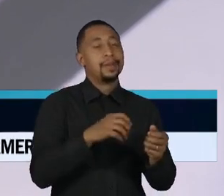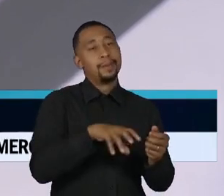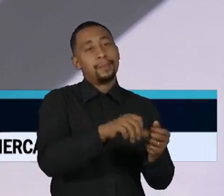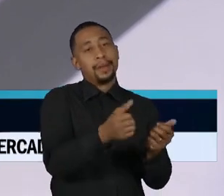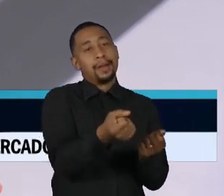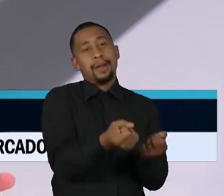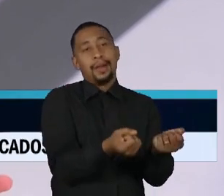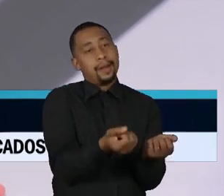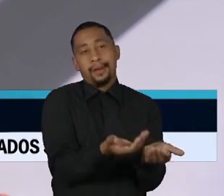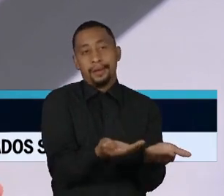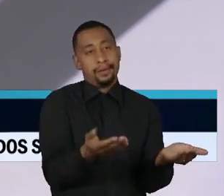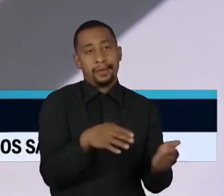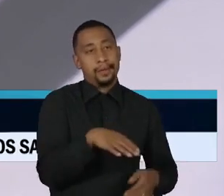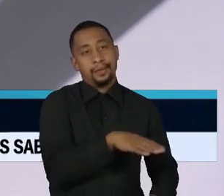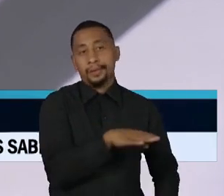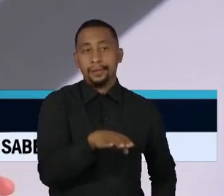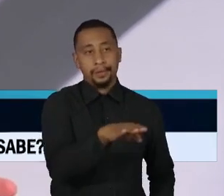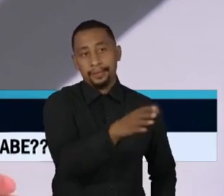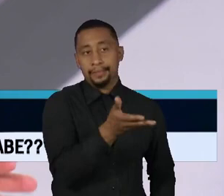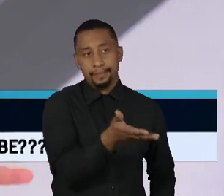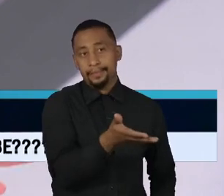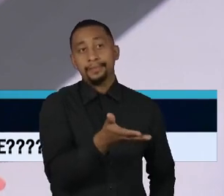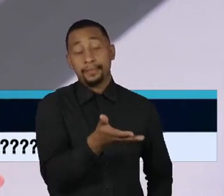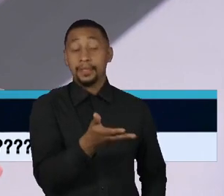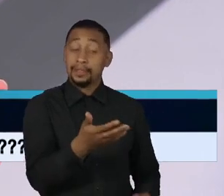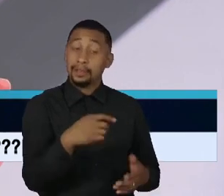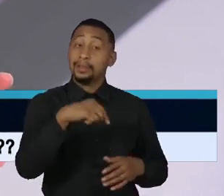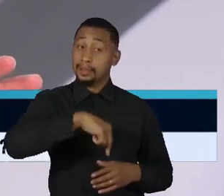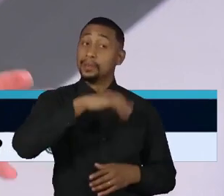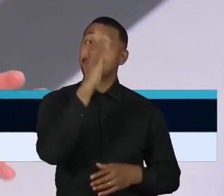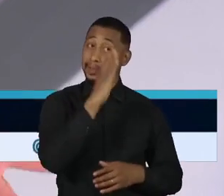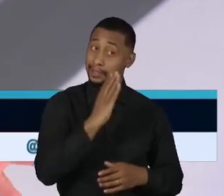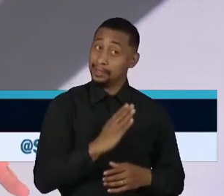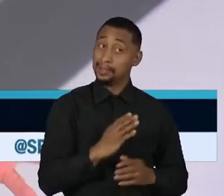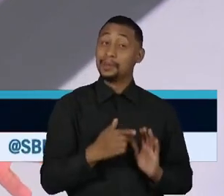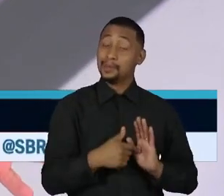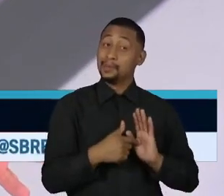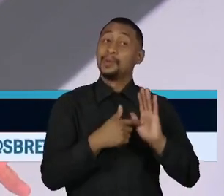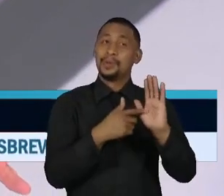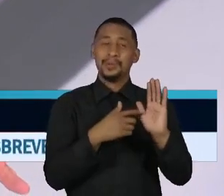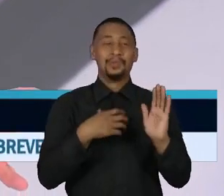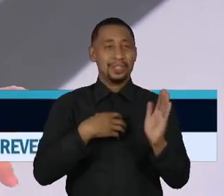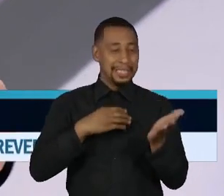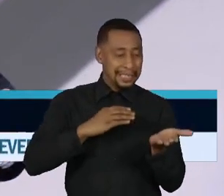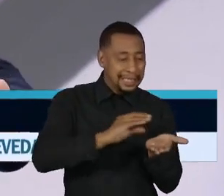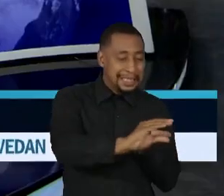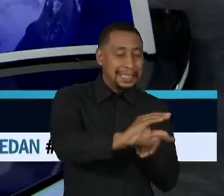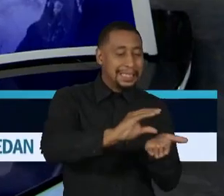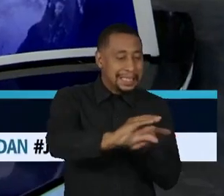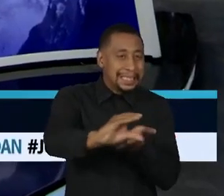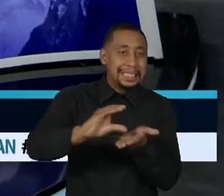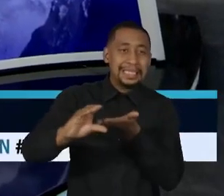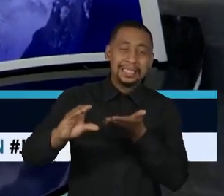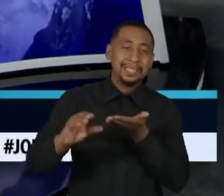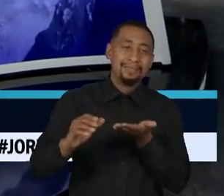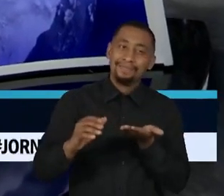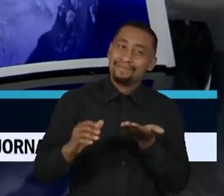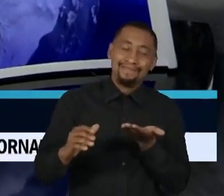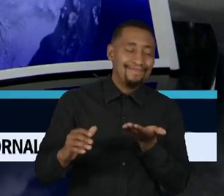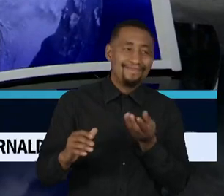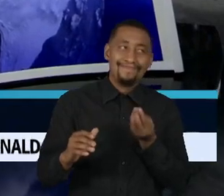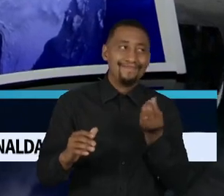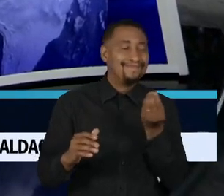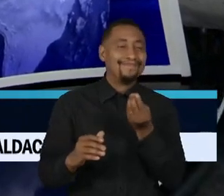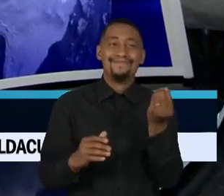utilizado, na verdade o Brasil alocou mal os seus recursos, né? Em vez de equipar